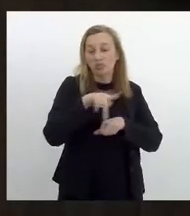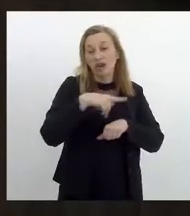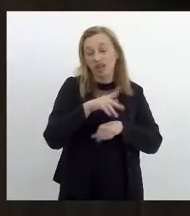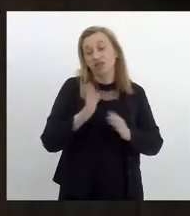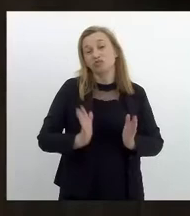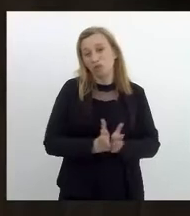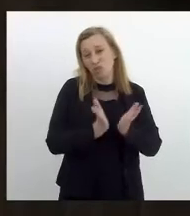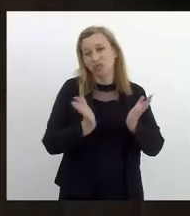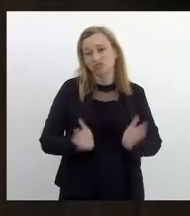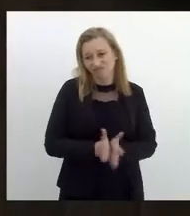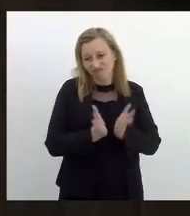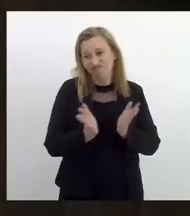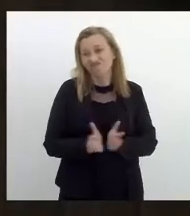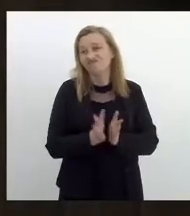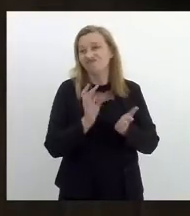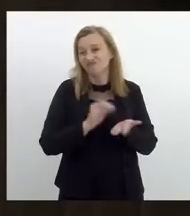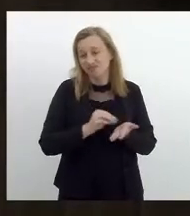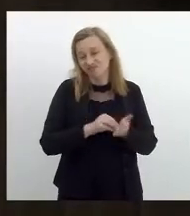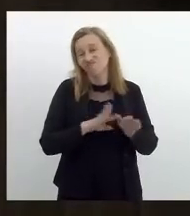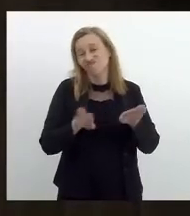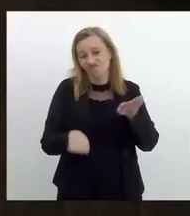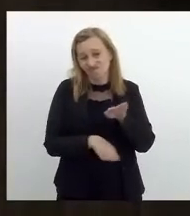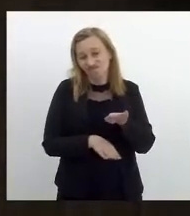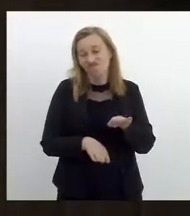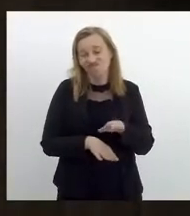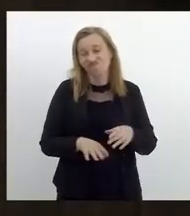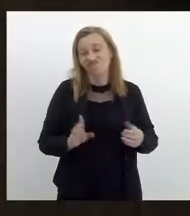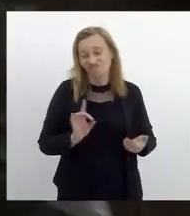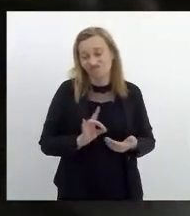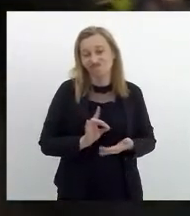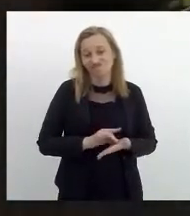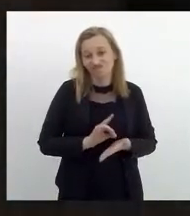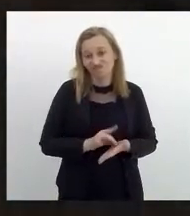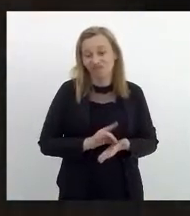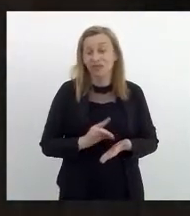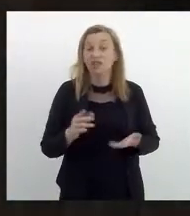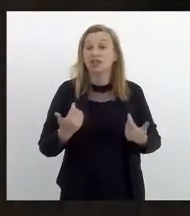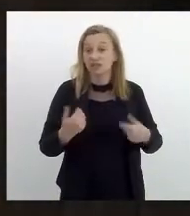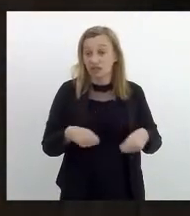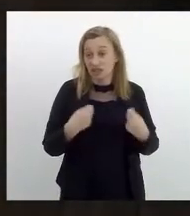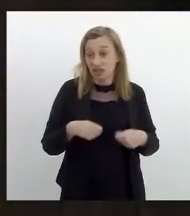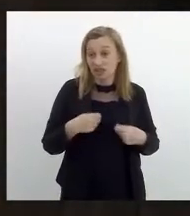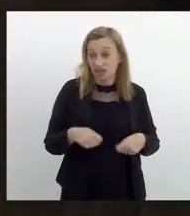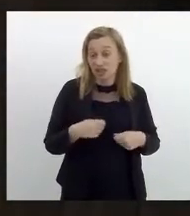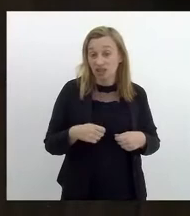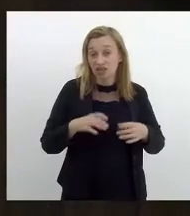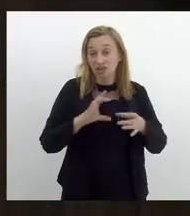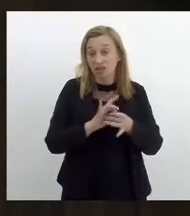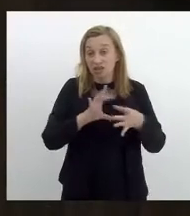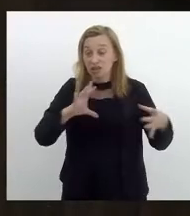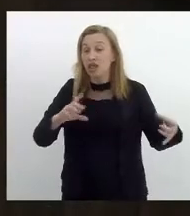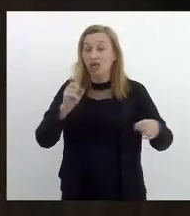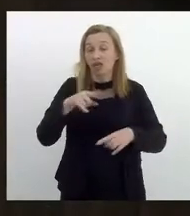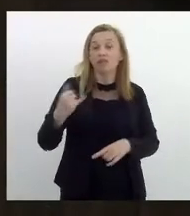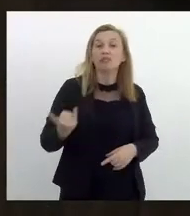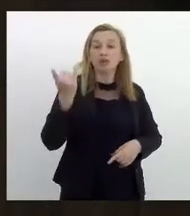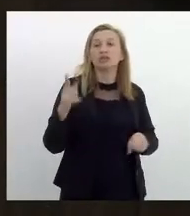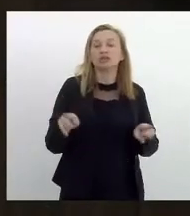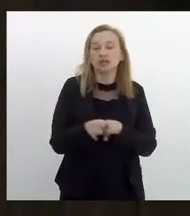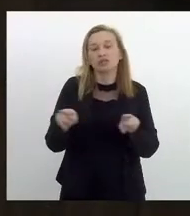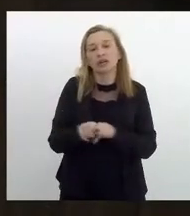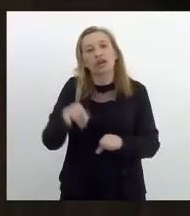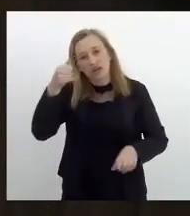pobre ainda, com muitas desigualdades, o que também não... Além da necessidade de descompartilhar, é importante também